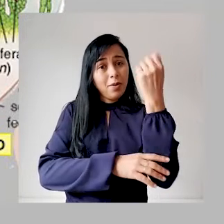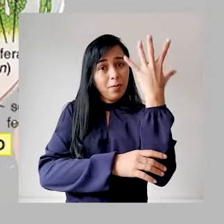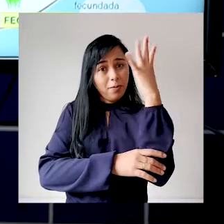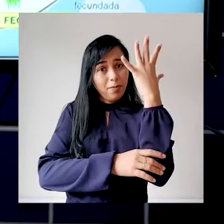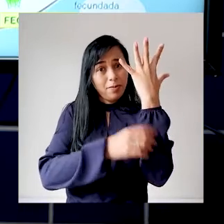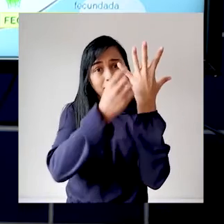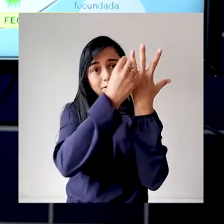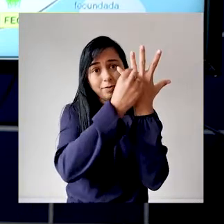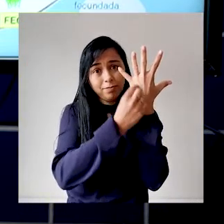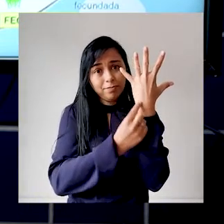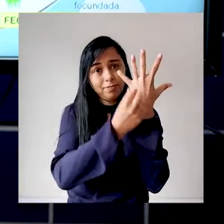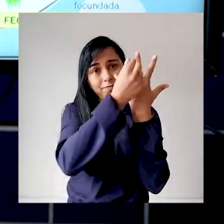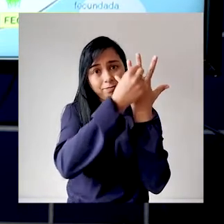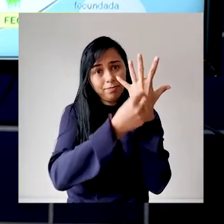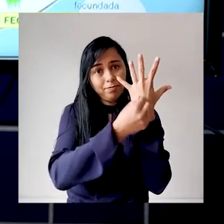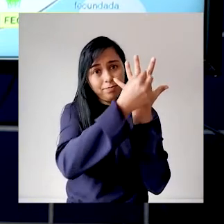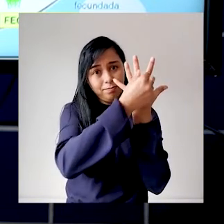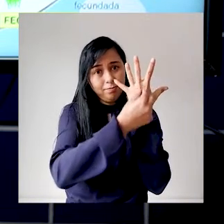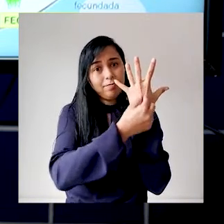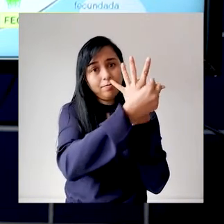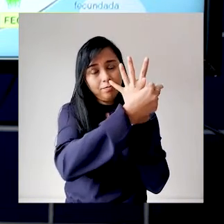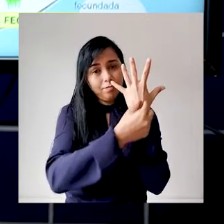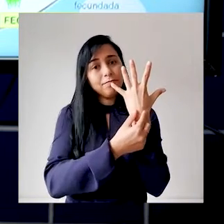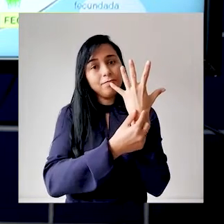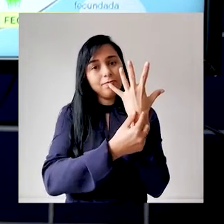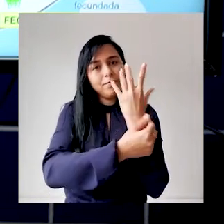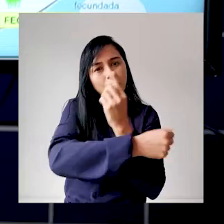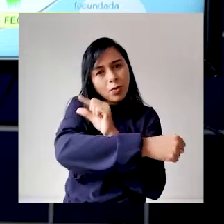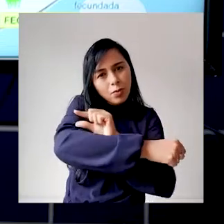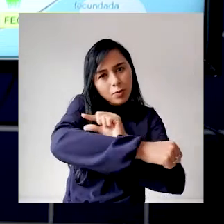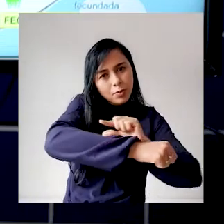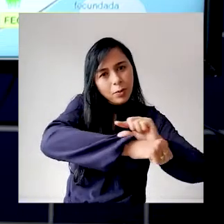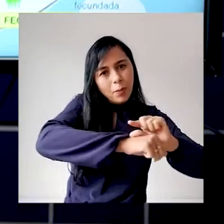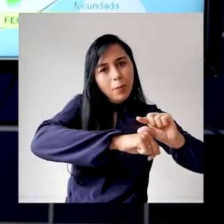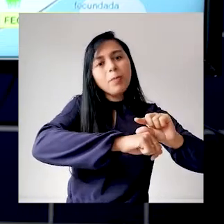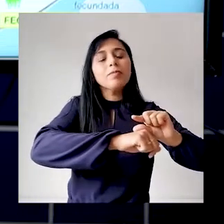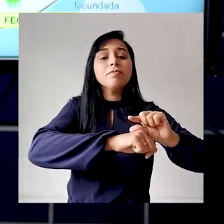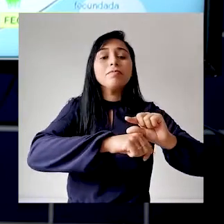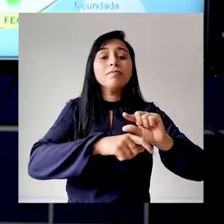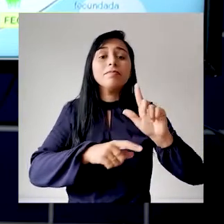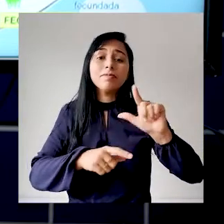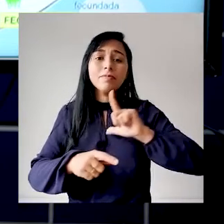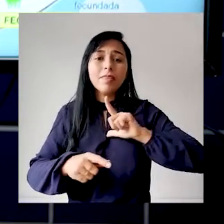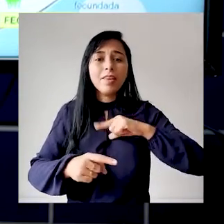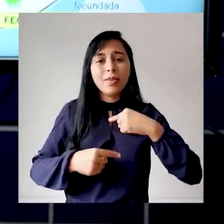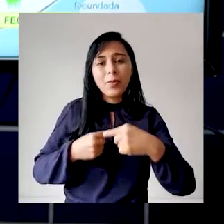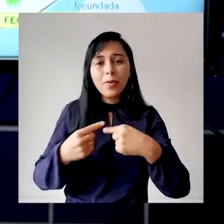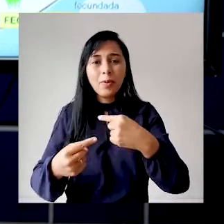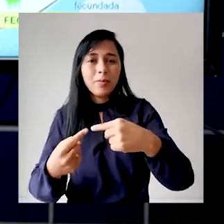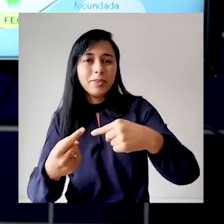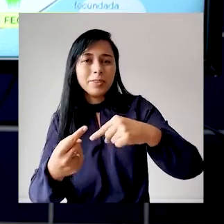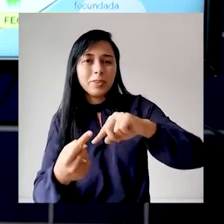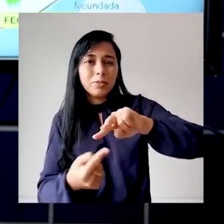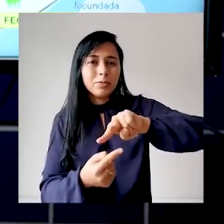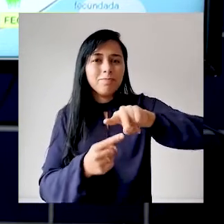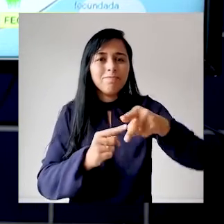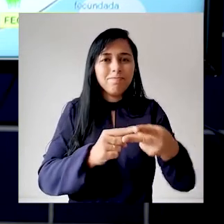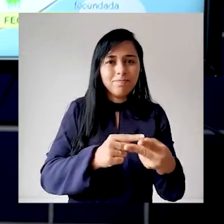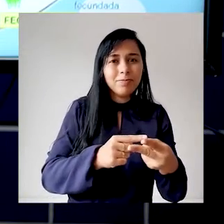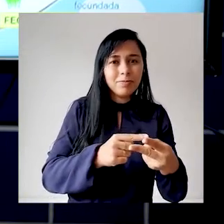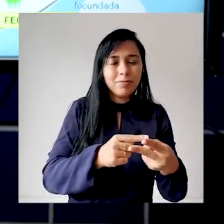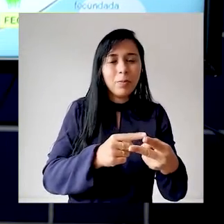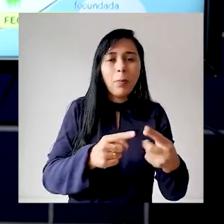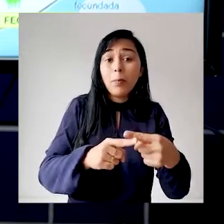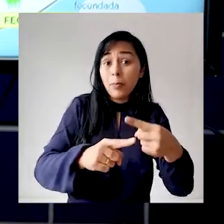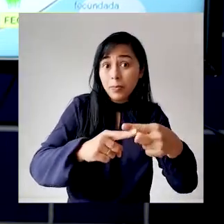teremos uma reprodução que nós chamamos de reprodução por alternância de gerações.